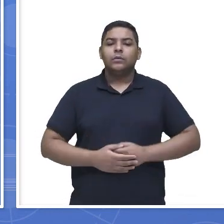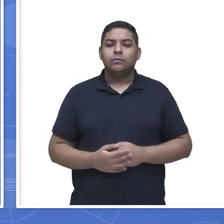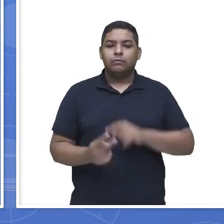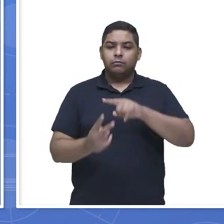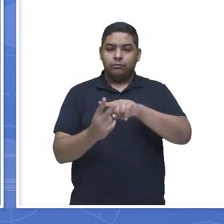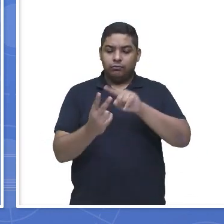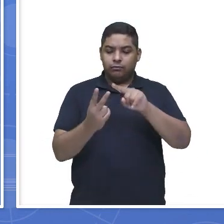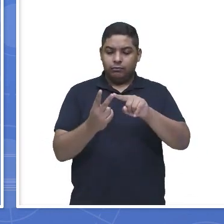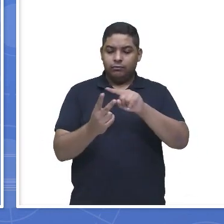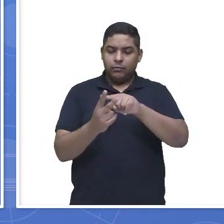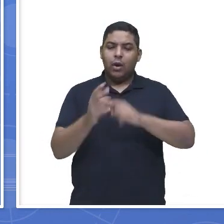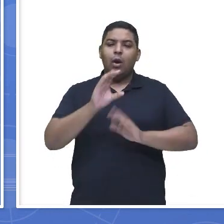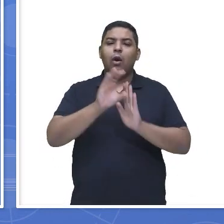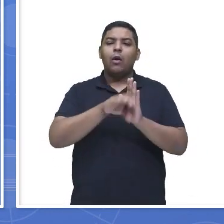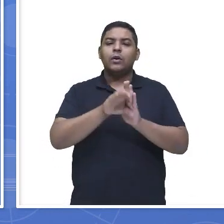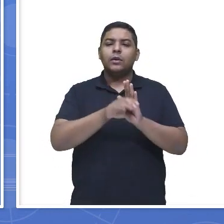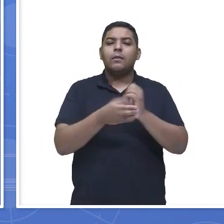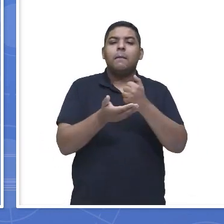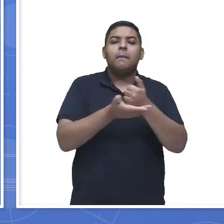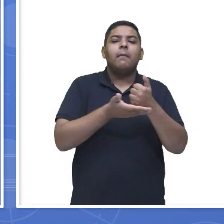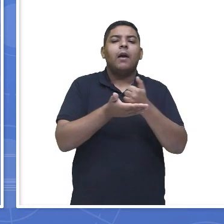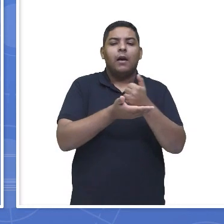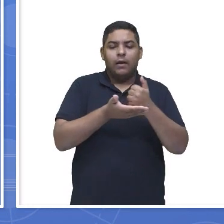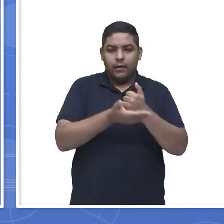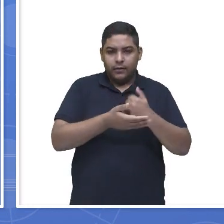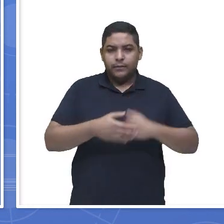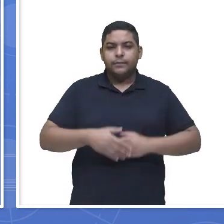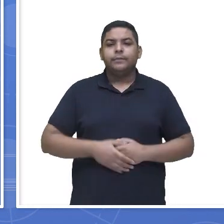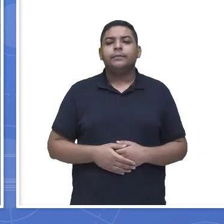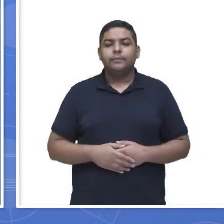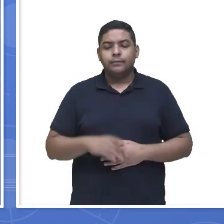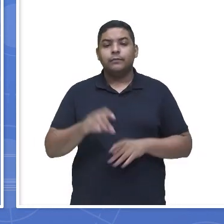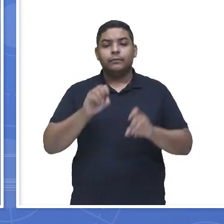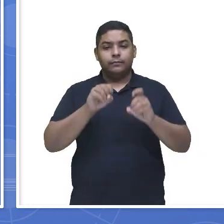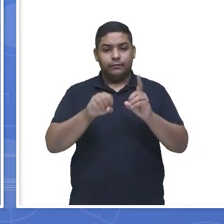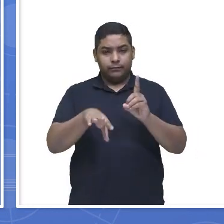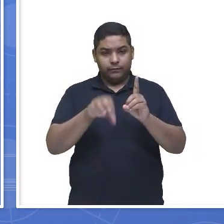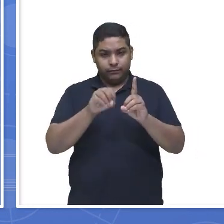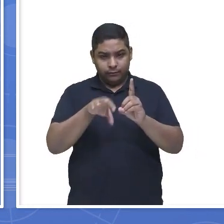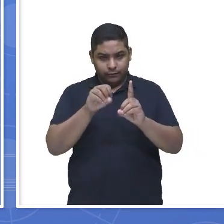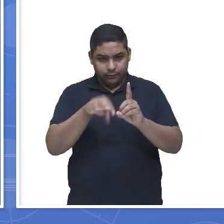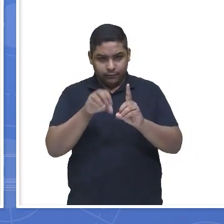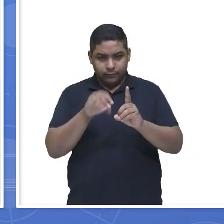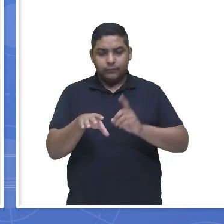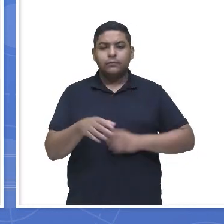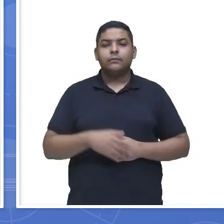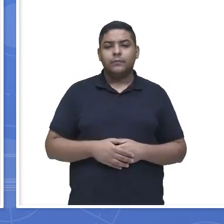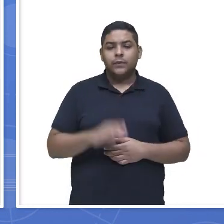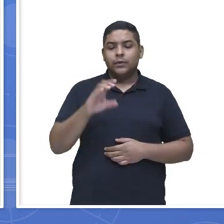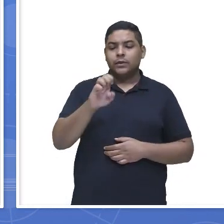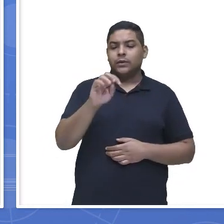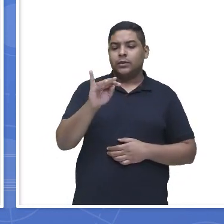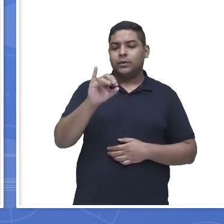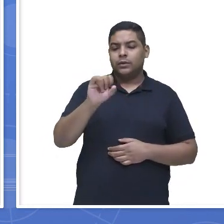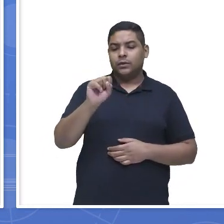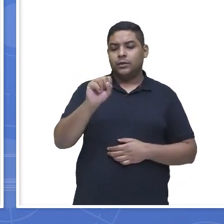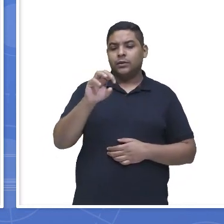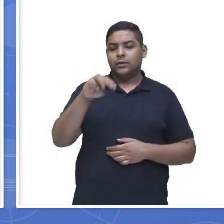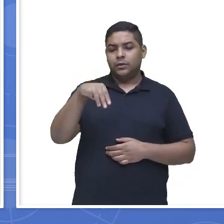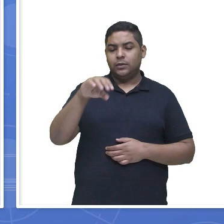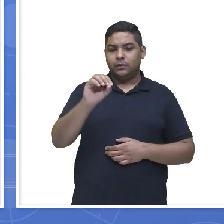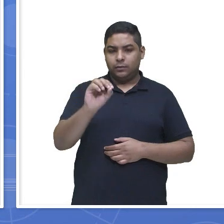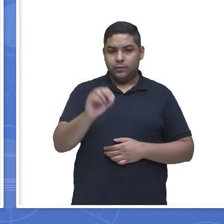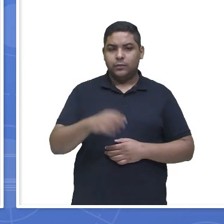conceitos básicos dessa filosofia, tá bom? Que é o dogmatismo e o ceticismo. Portanto, com